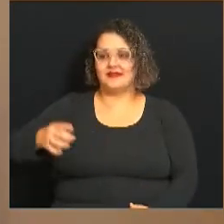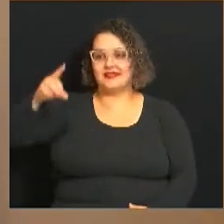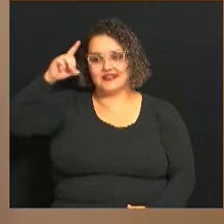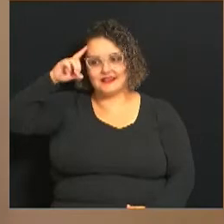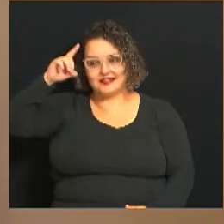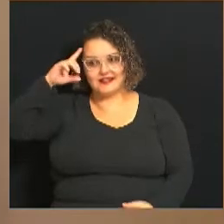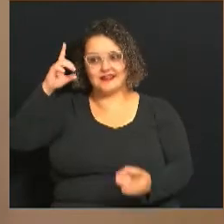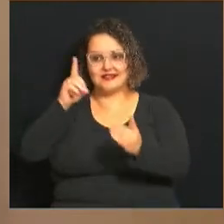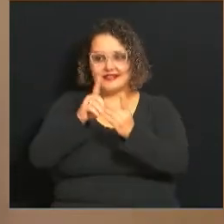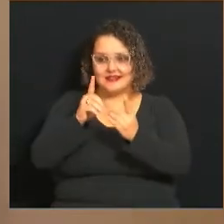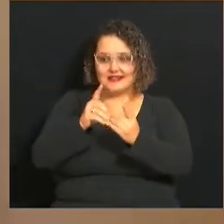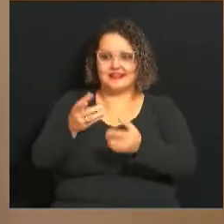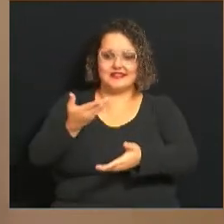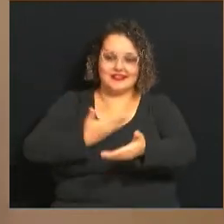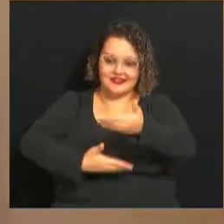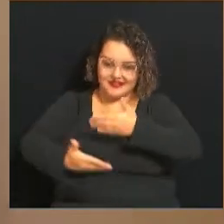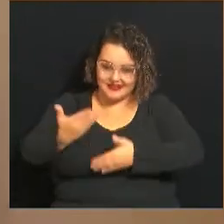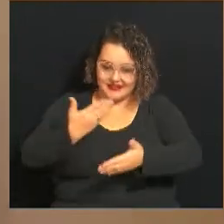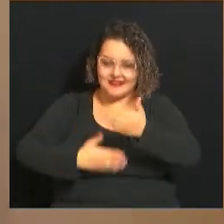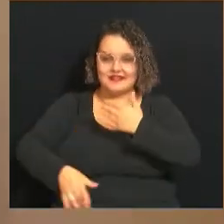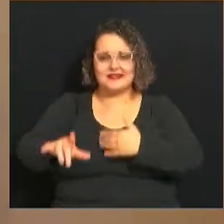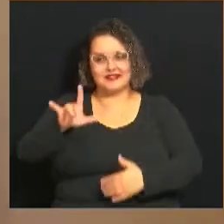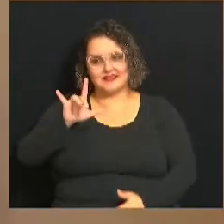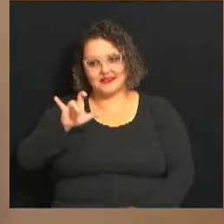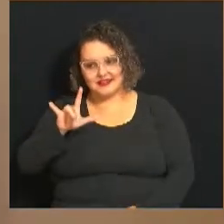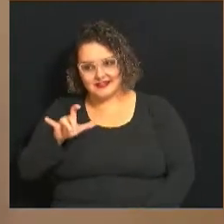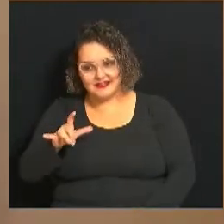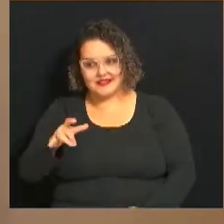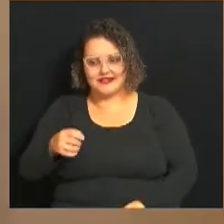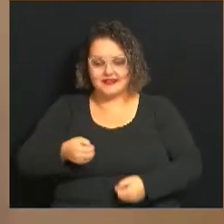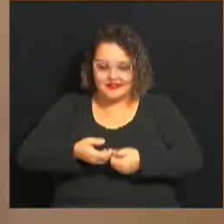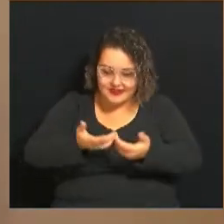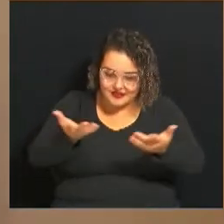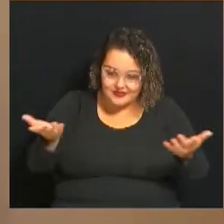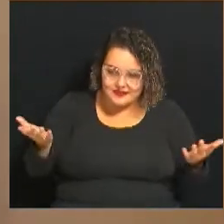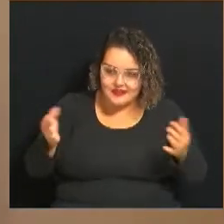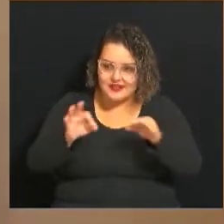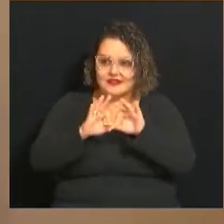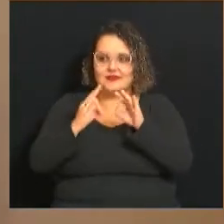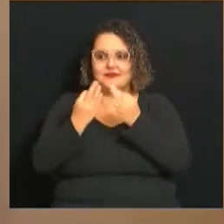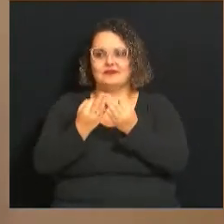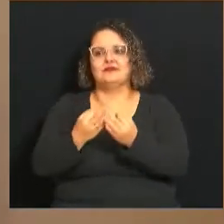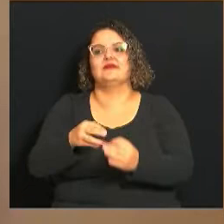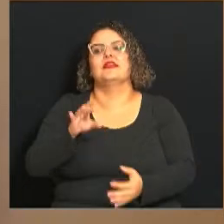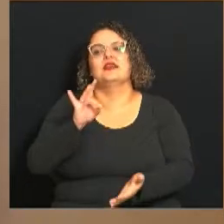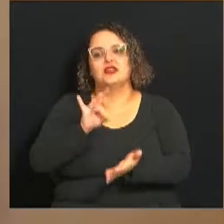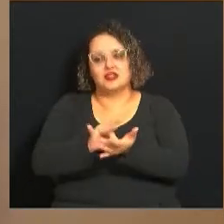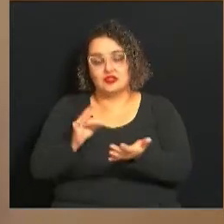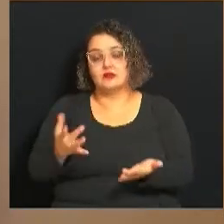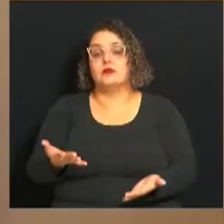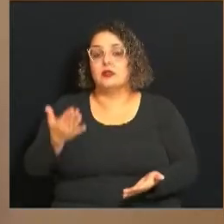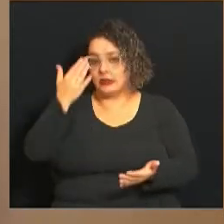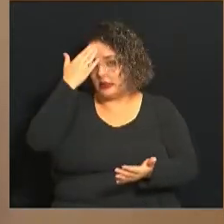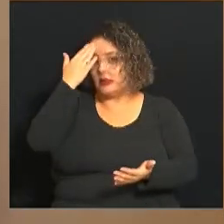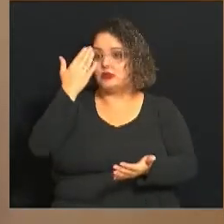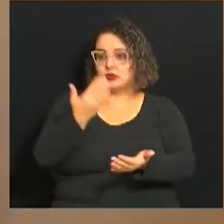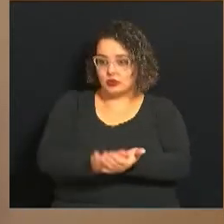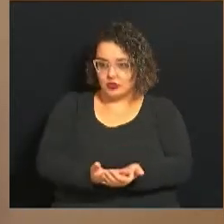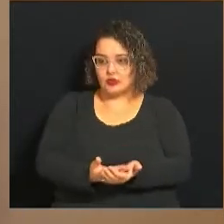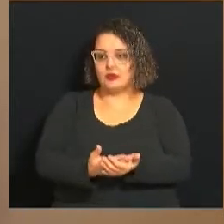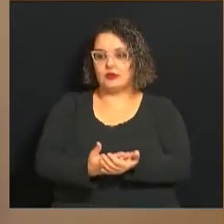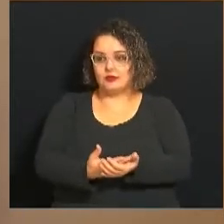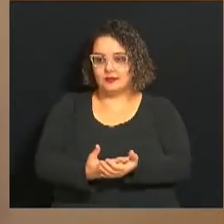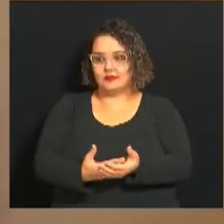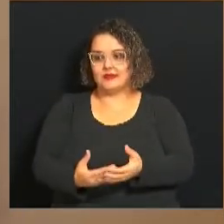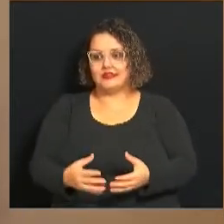consultório, que eu compartilho no meu Instagram, que eu divido com as famílias e que de verdade, Gabriel, é o que eu acredito, é o que pulsa na minha